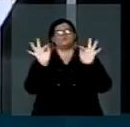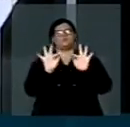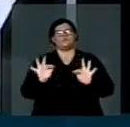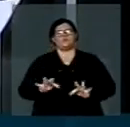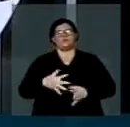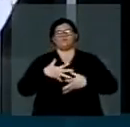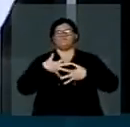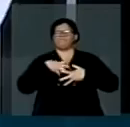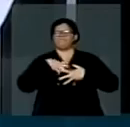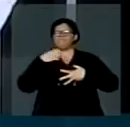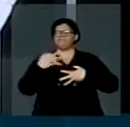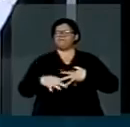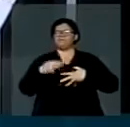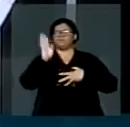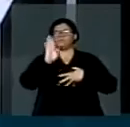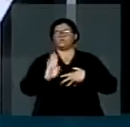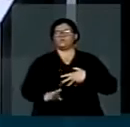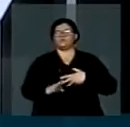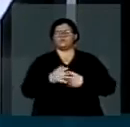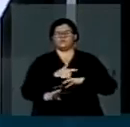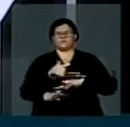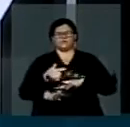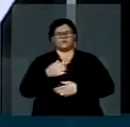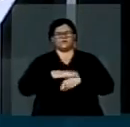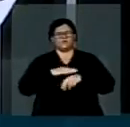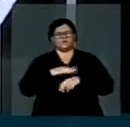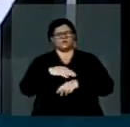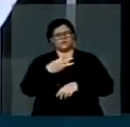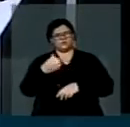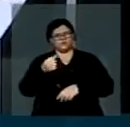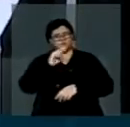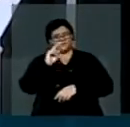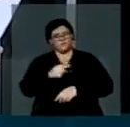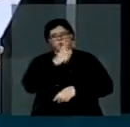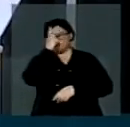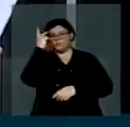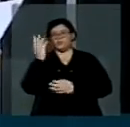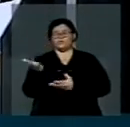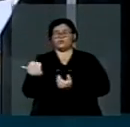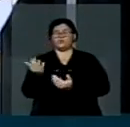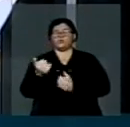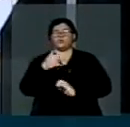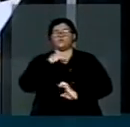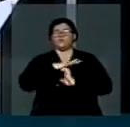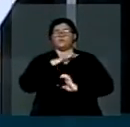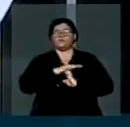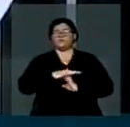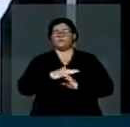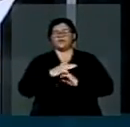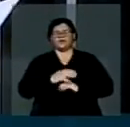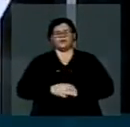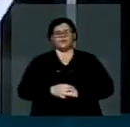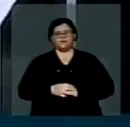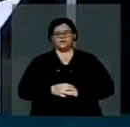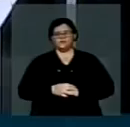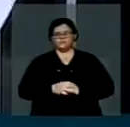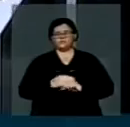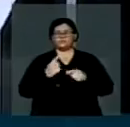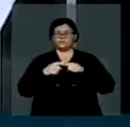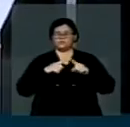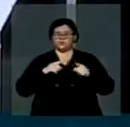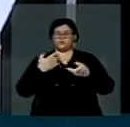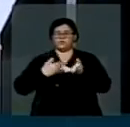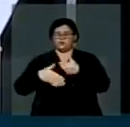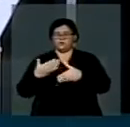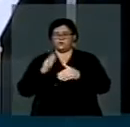instalados nos nossos estados. Mais de 36 mil jovens empresários e empreendedores do país se relacionam direta e indiretamente